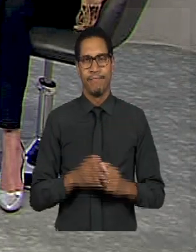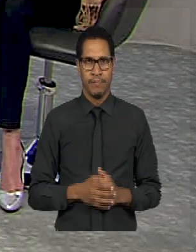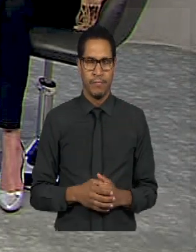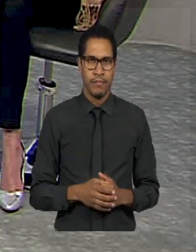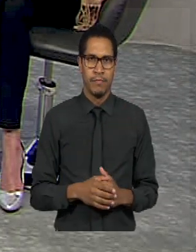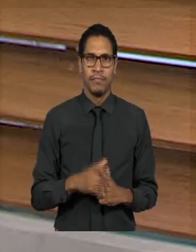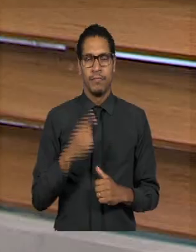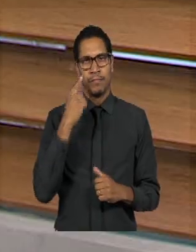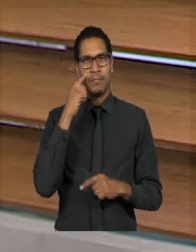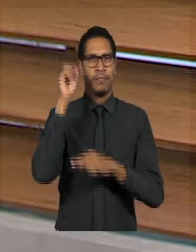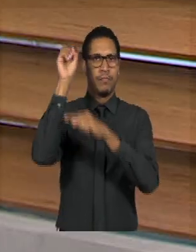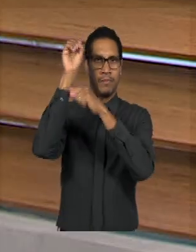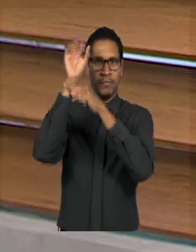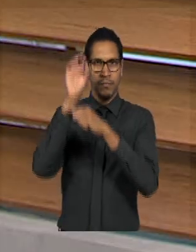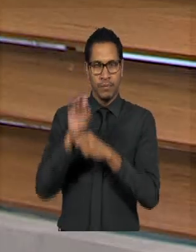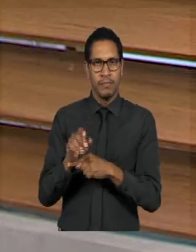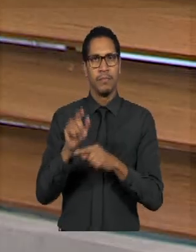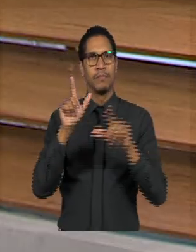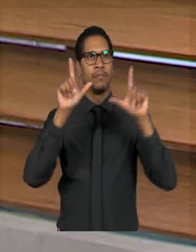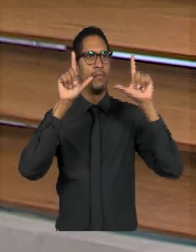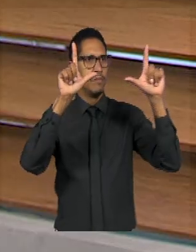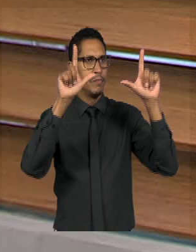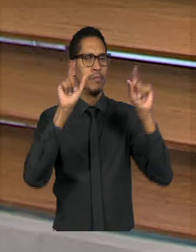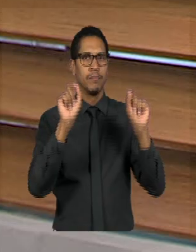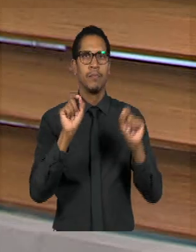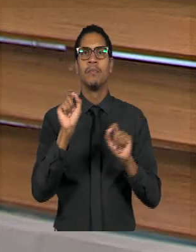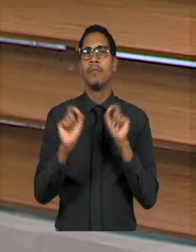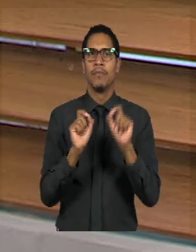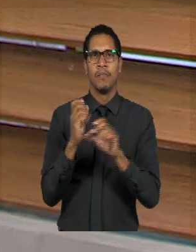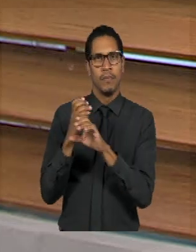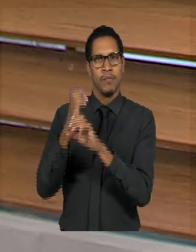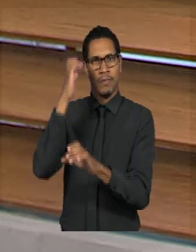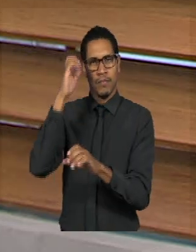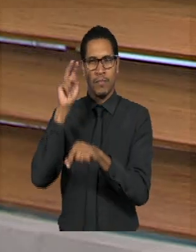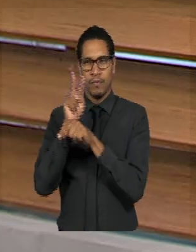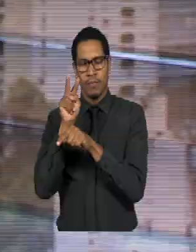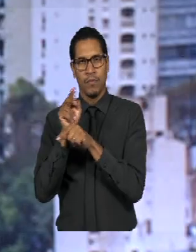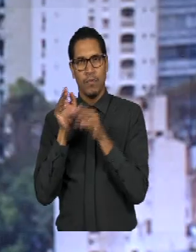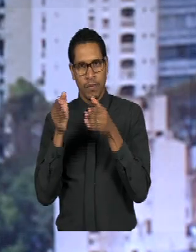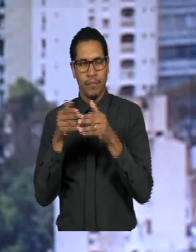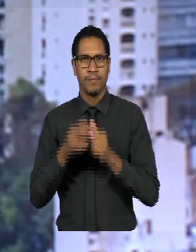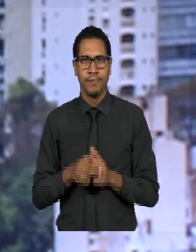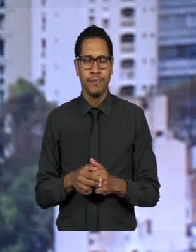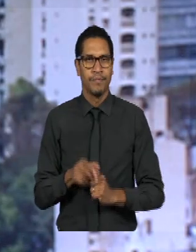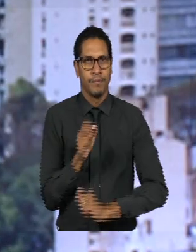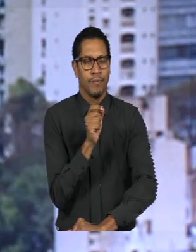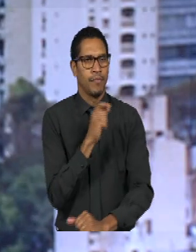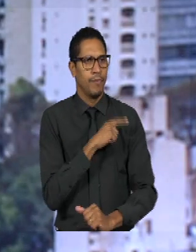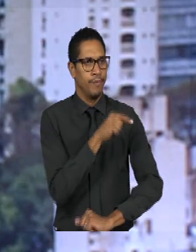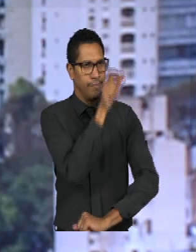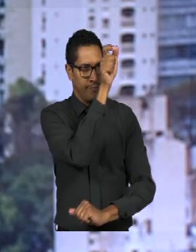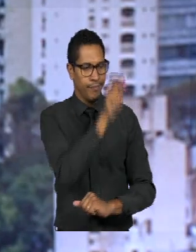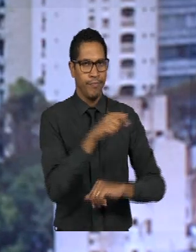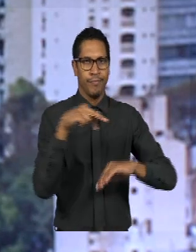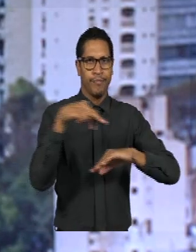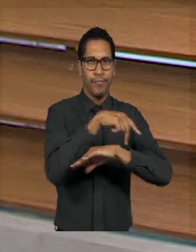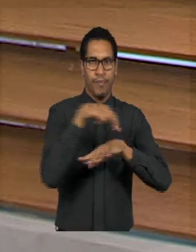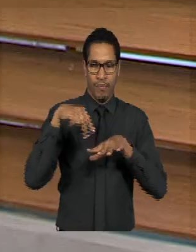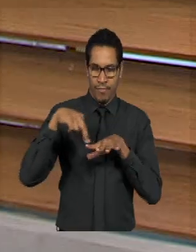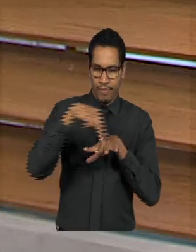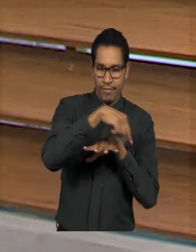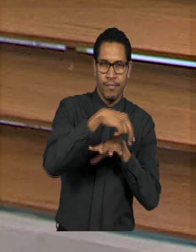a sinalização é o quê? A engenharia. Quando você diz o pedestre, a faixa,